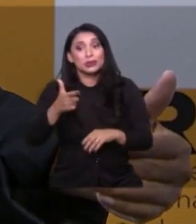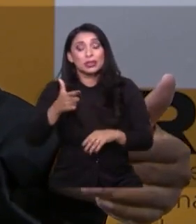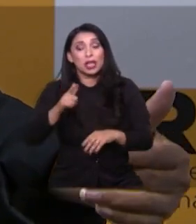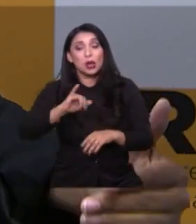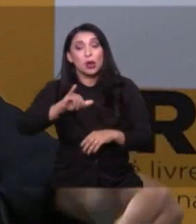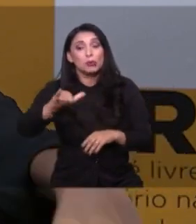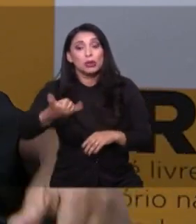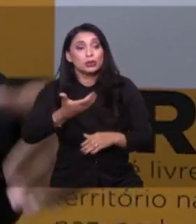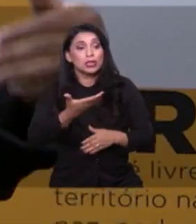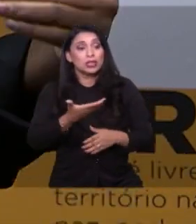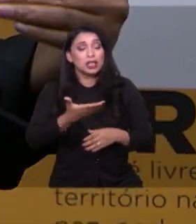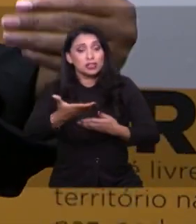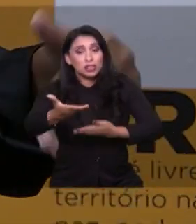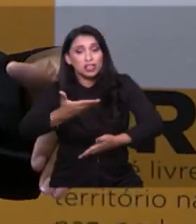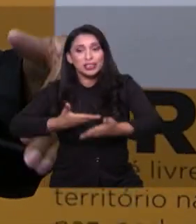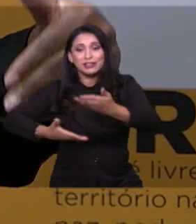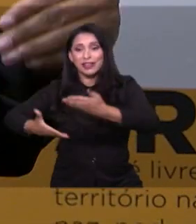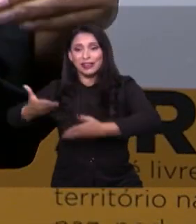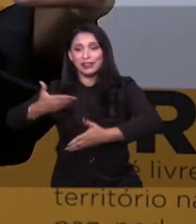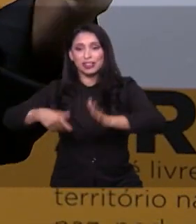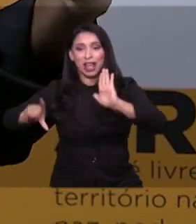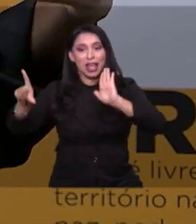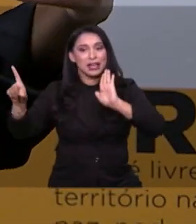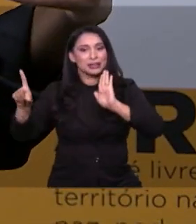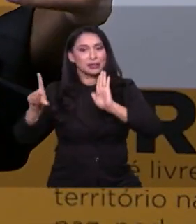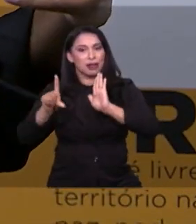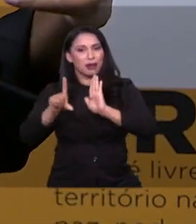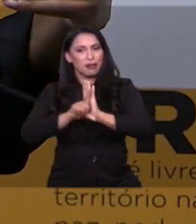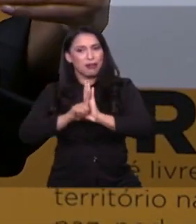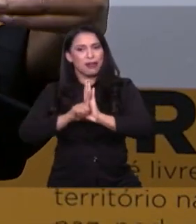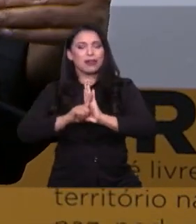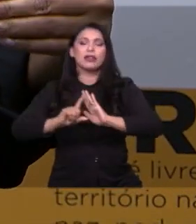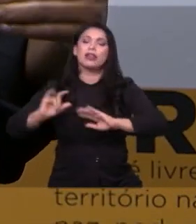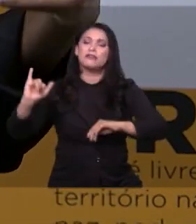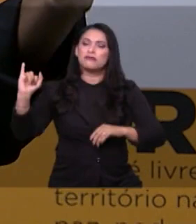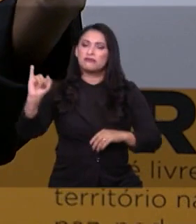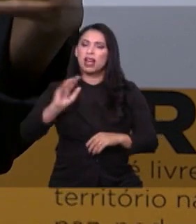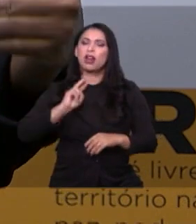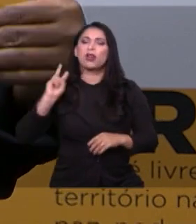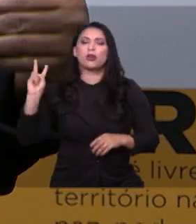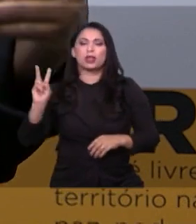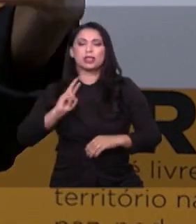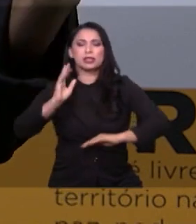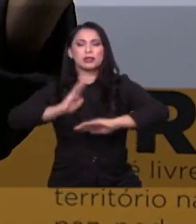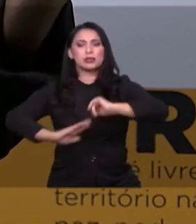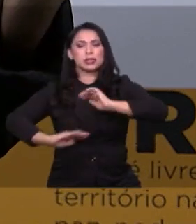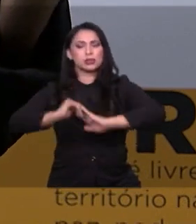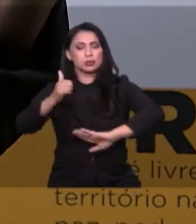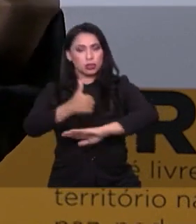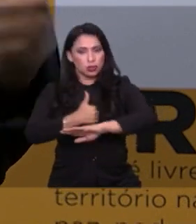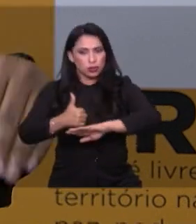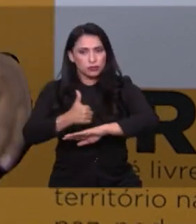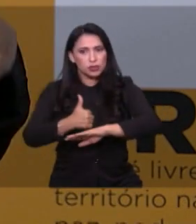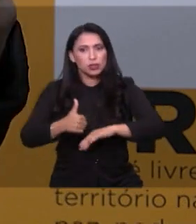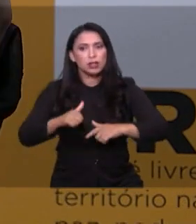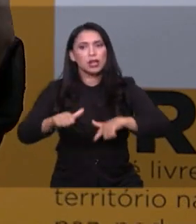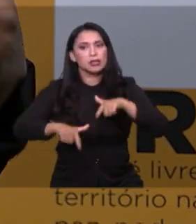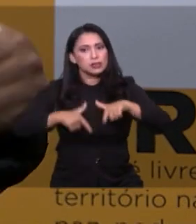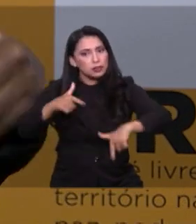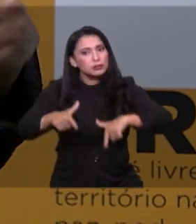de interagir. Essa lei, valorizando esses profissionais que merecem, que fazem um trabalho muito